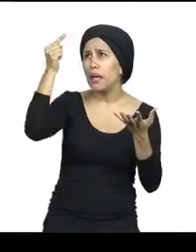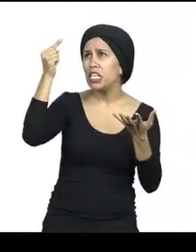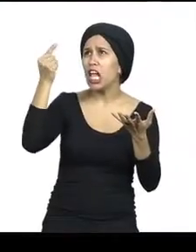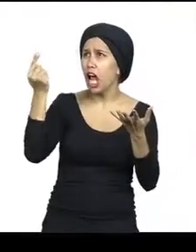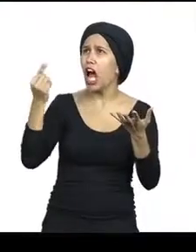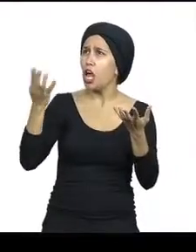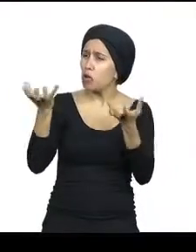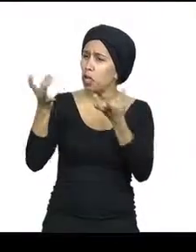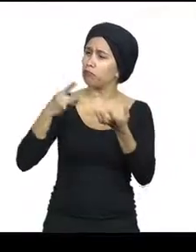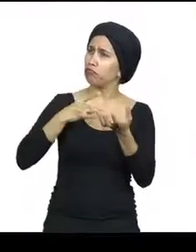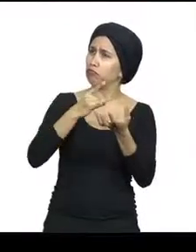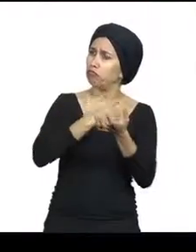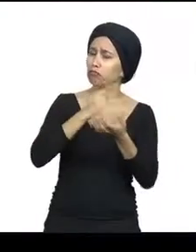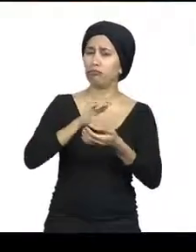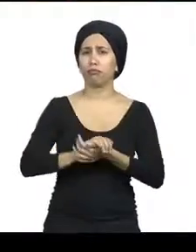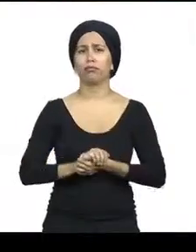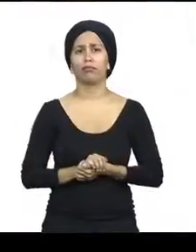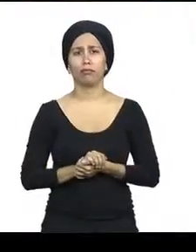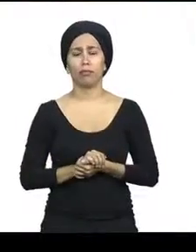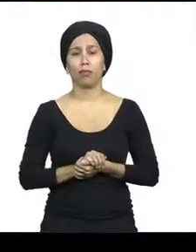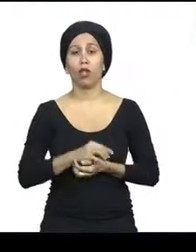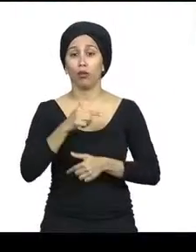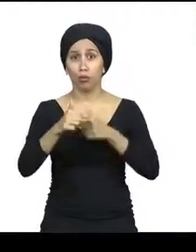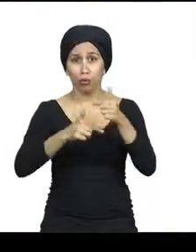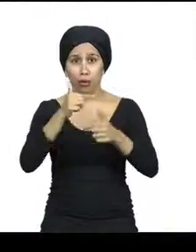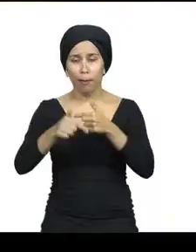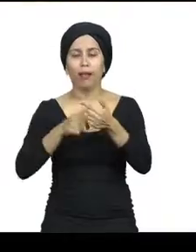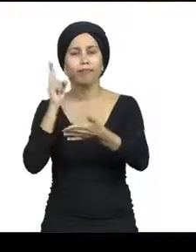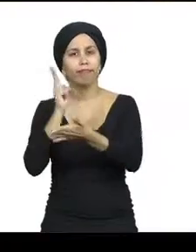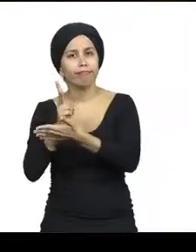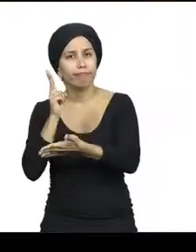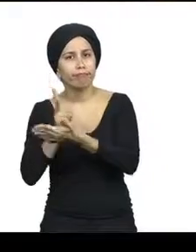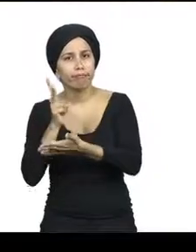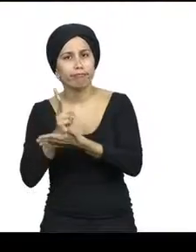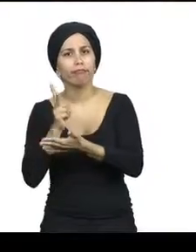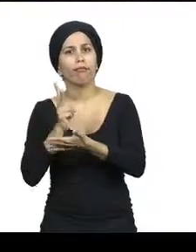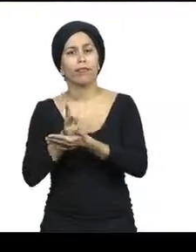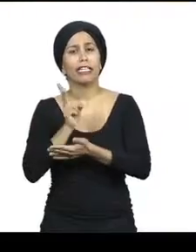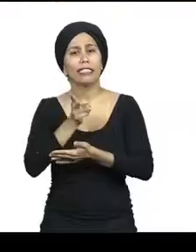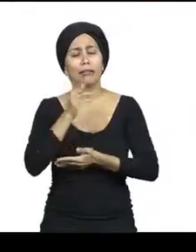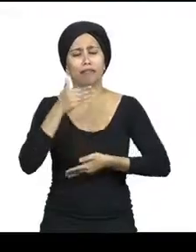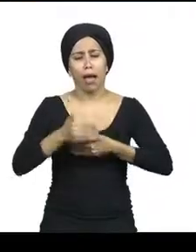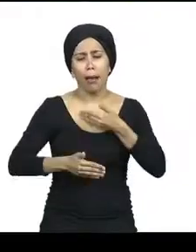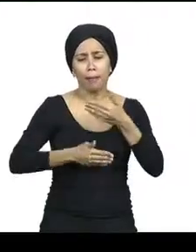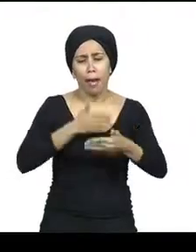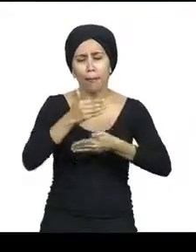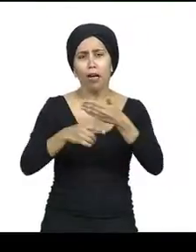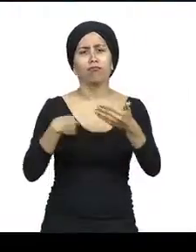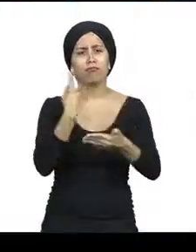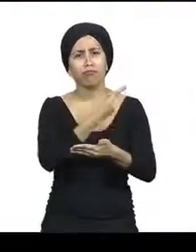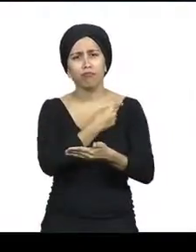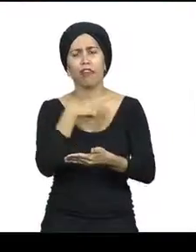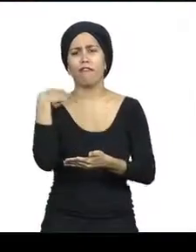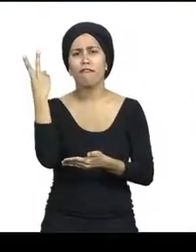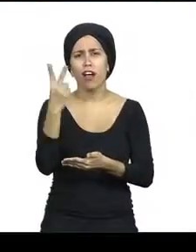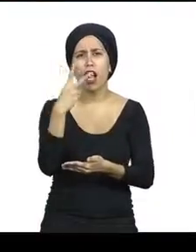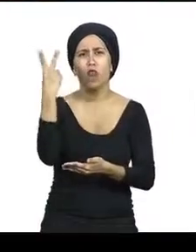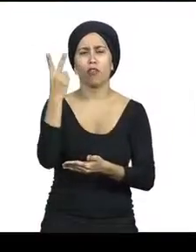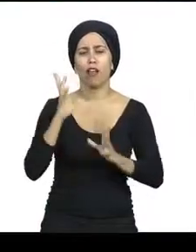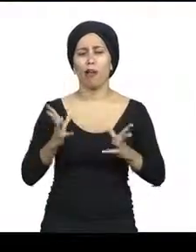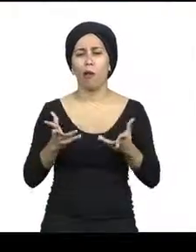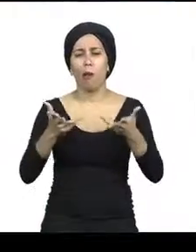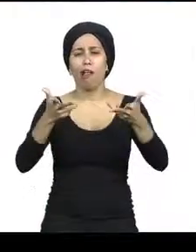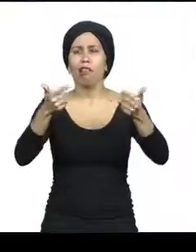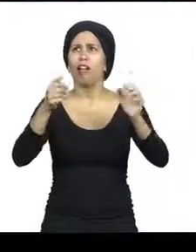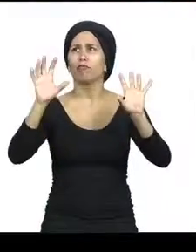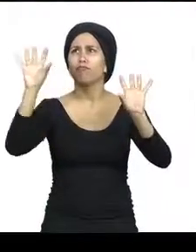e saudável. No trabalho, é a mesma coisa. Cada vez mais aprendemos a valorizar a qualidade do ambiente e a